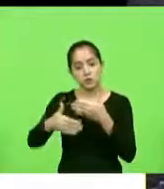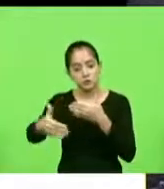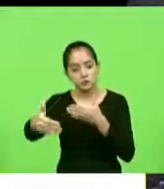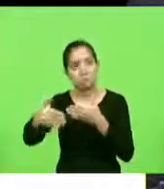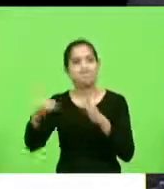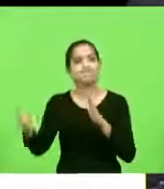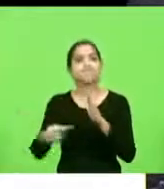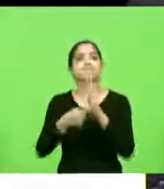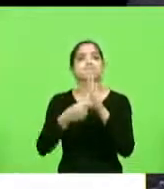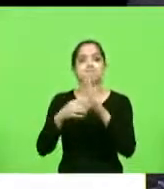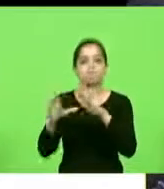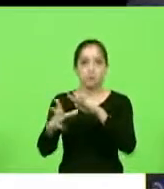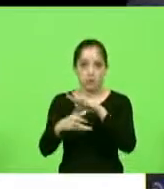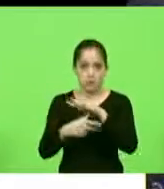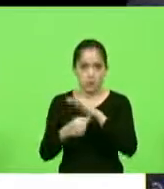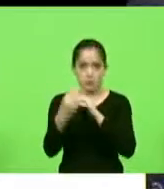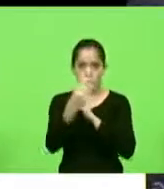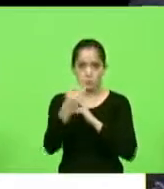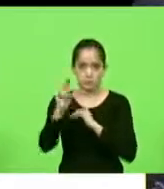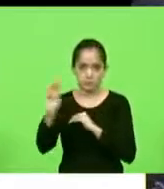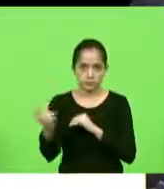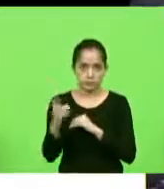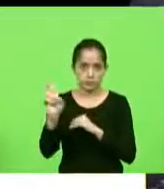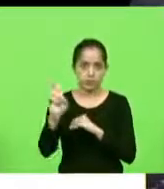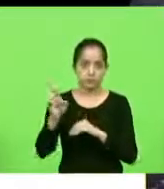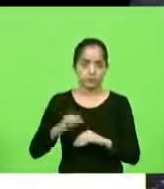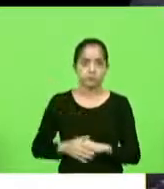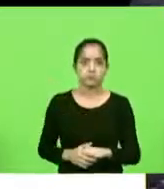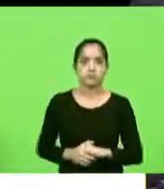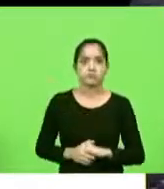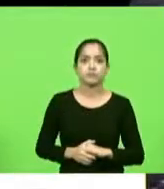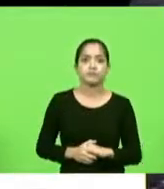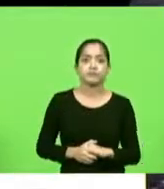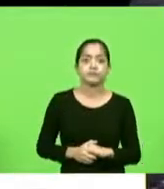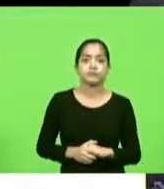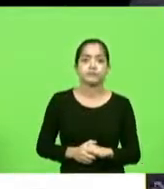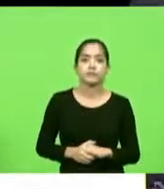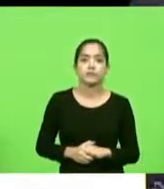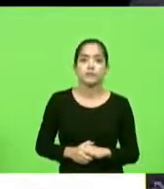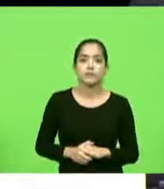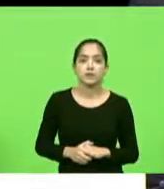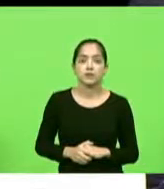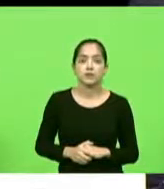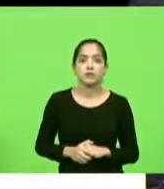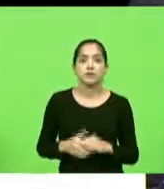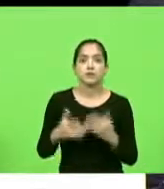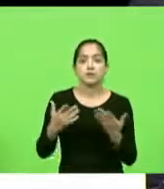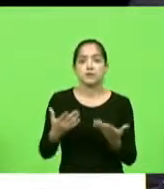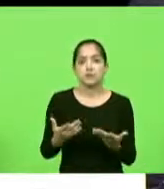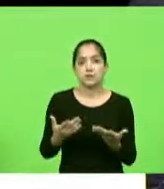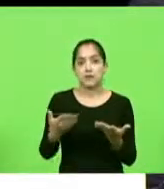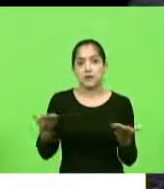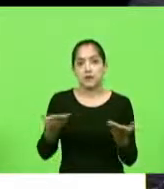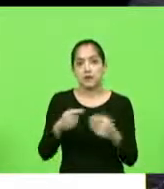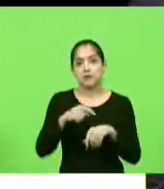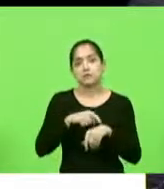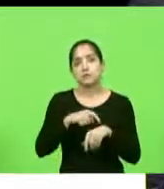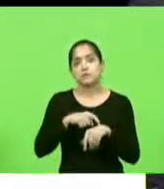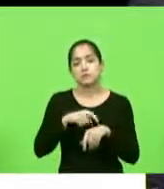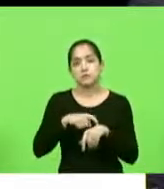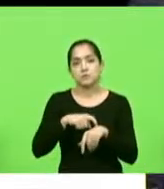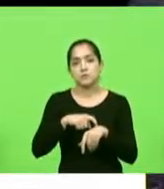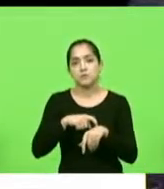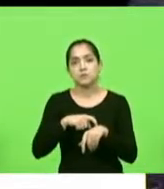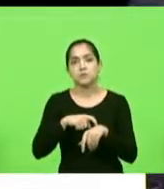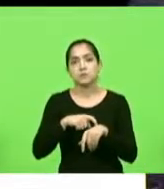pelo roubo dos 33 milhões de reais. E nós estamos, nesse momento, senhor presidente,